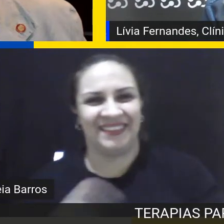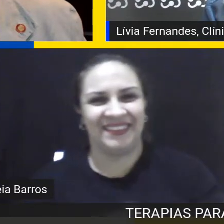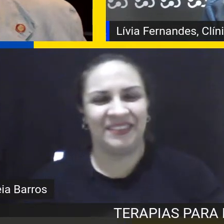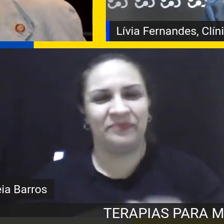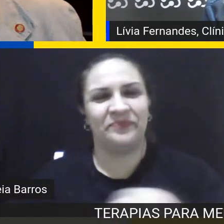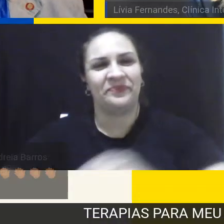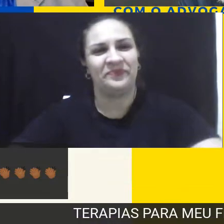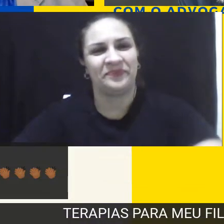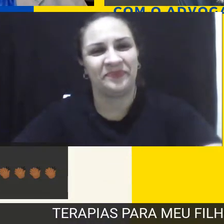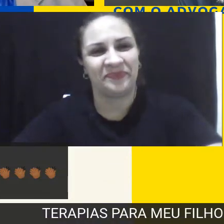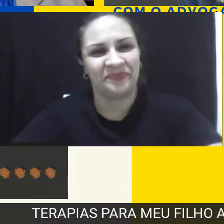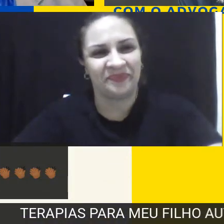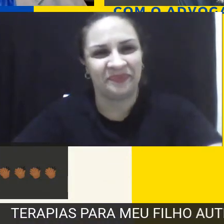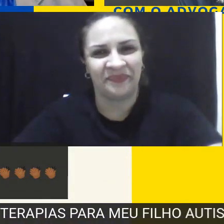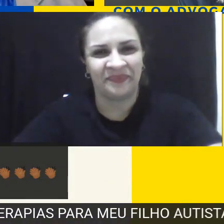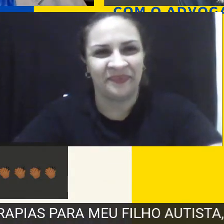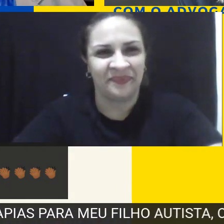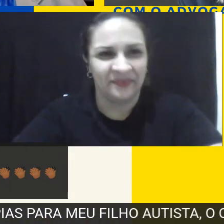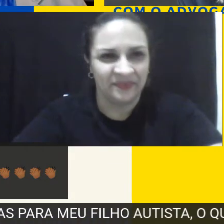A Marina.